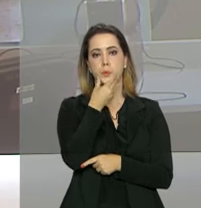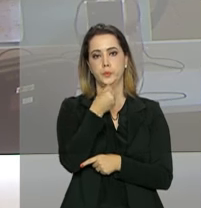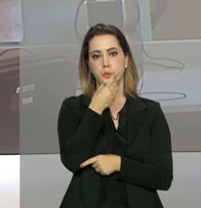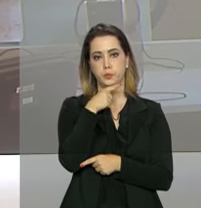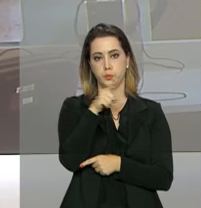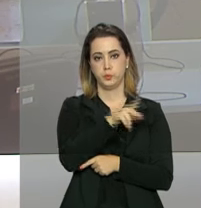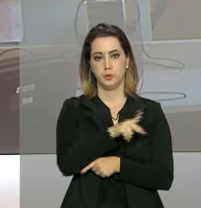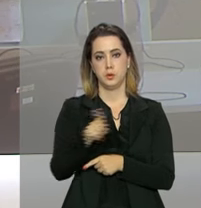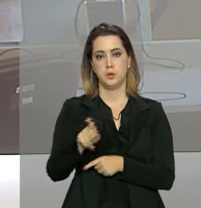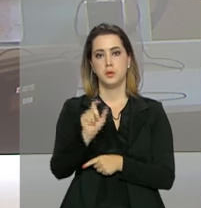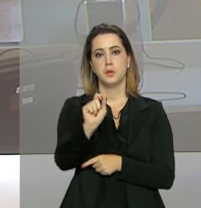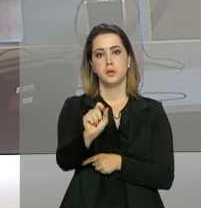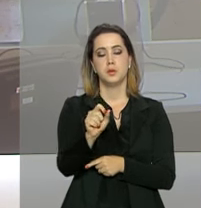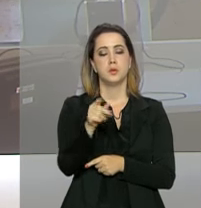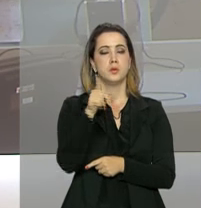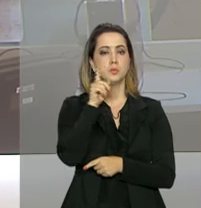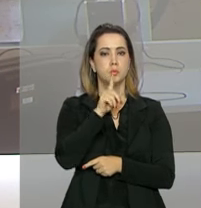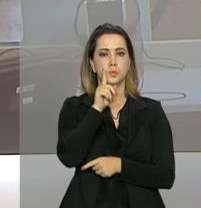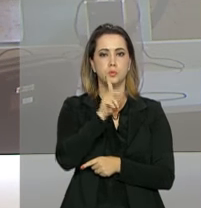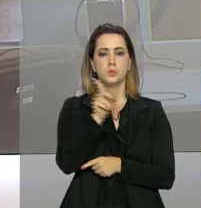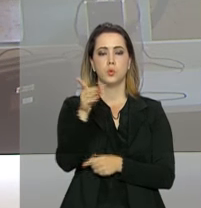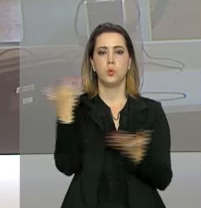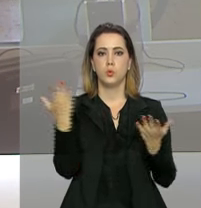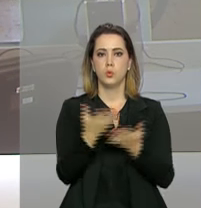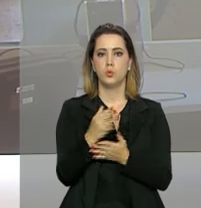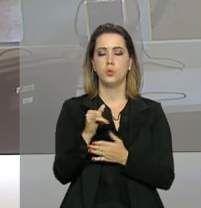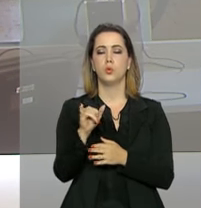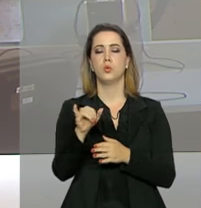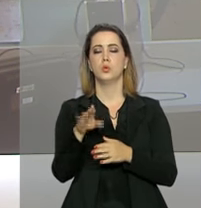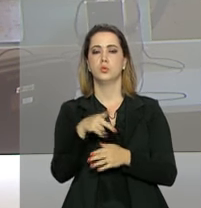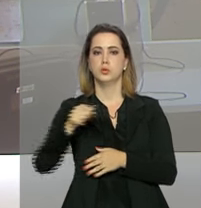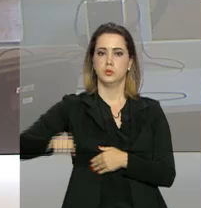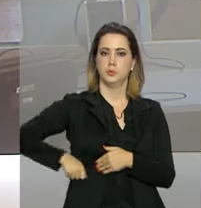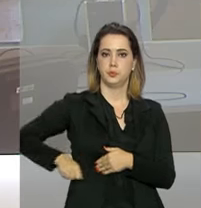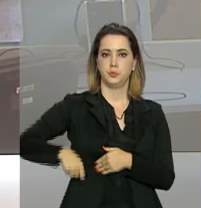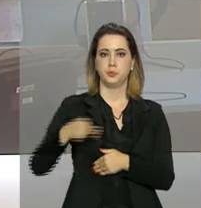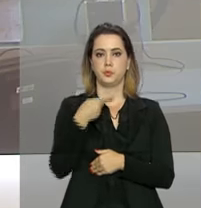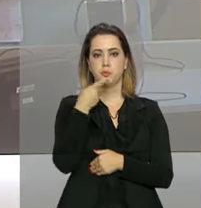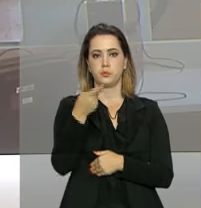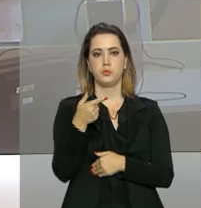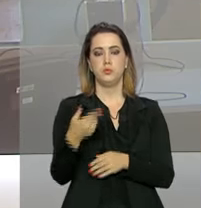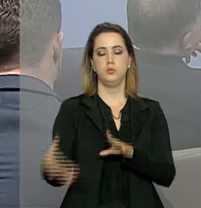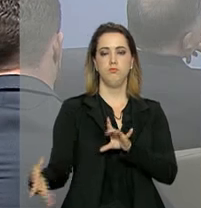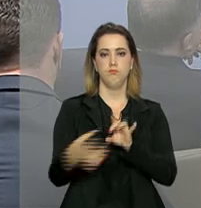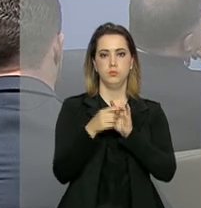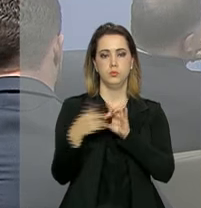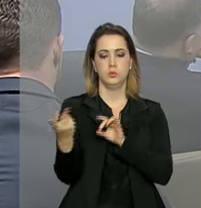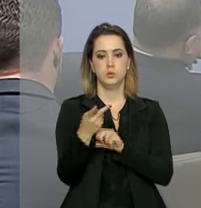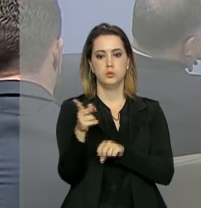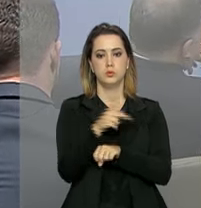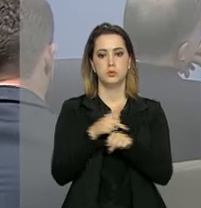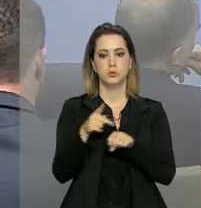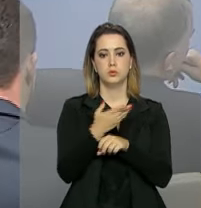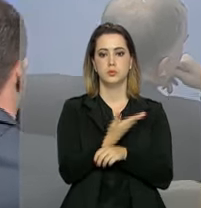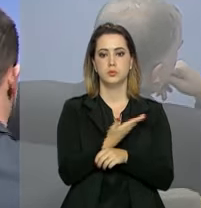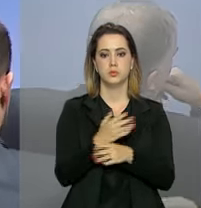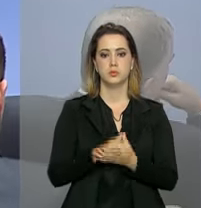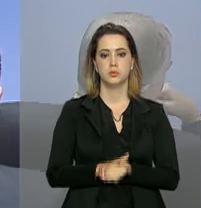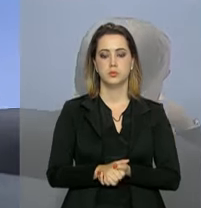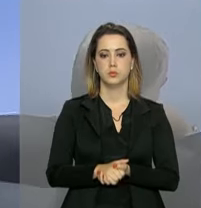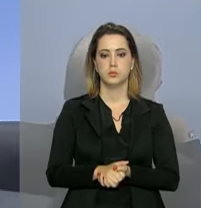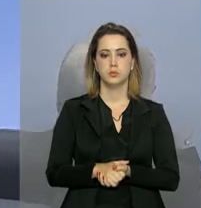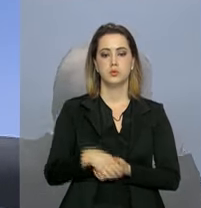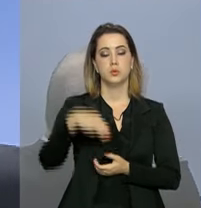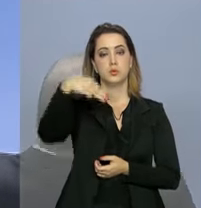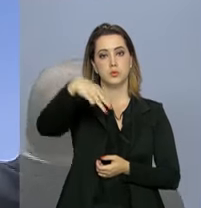hoje no Itamaraty. O ministro José Serra falou em reforçar a relação entre os dois países. Tendo o resultado da eleição, o ministro das